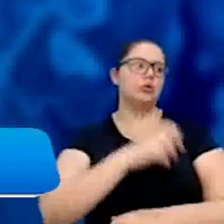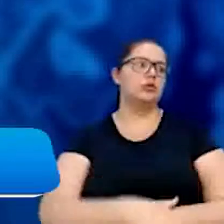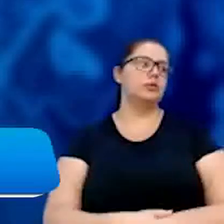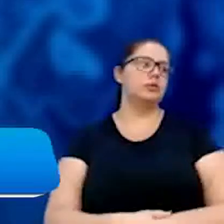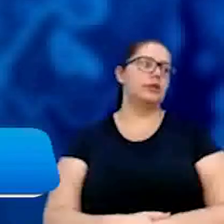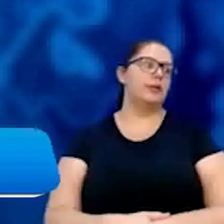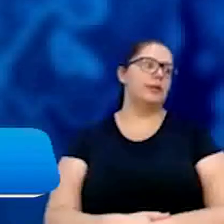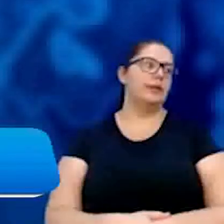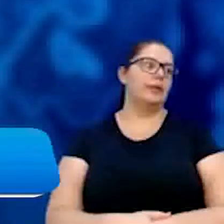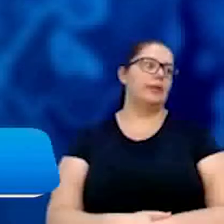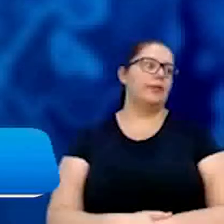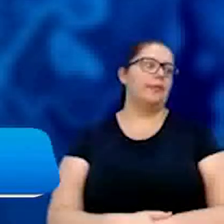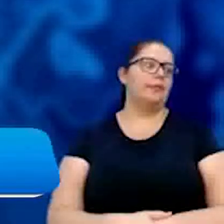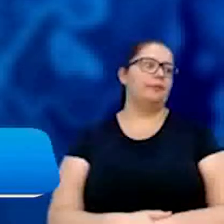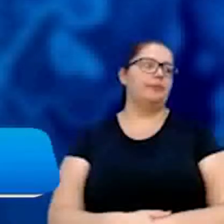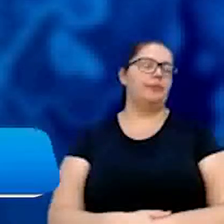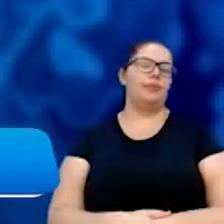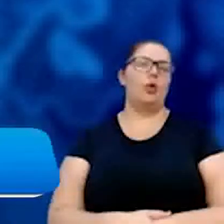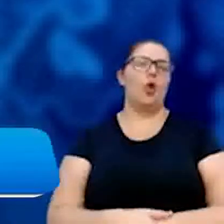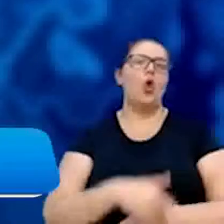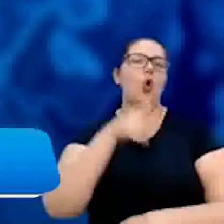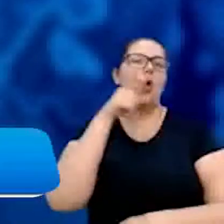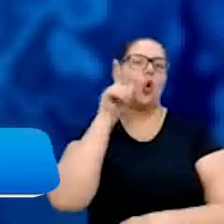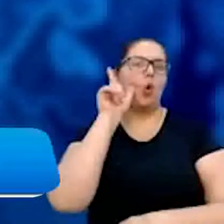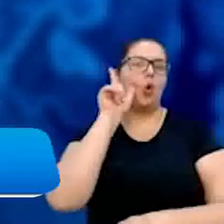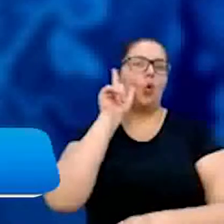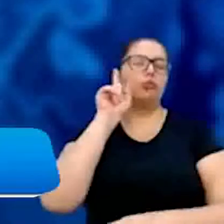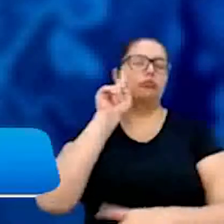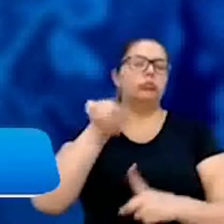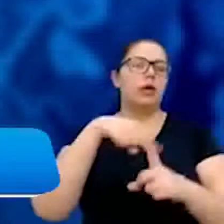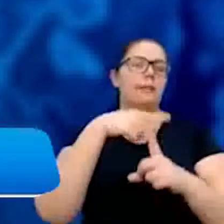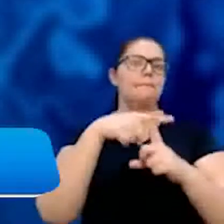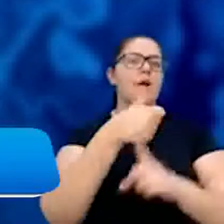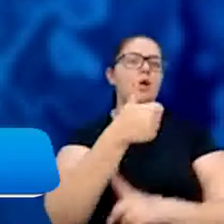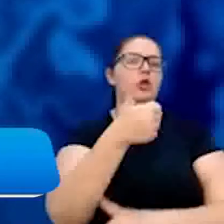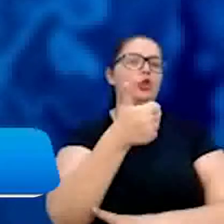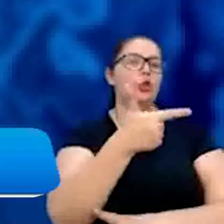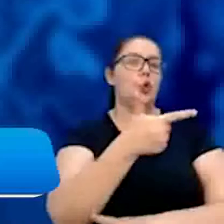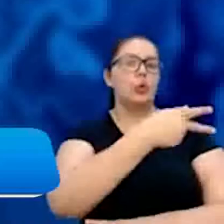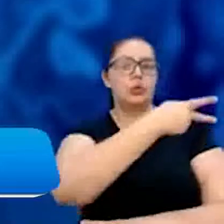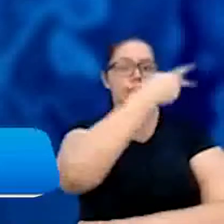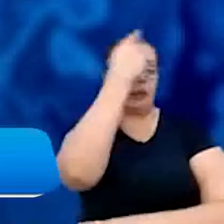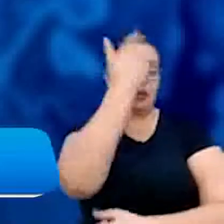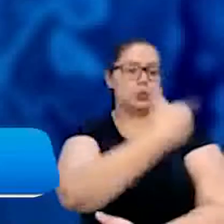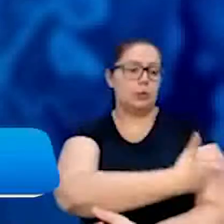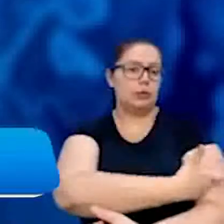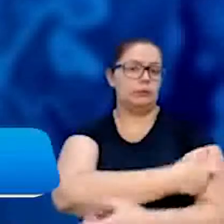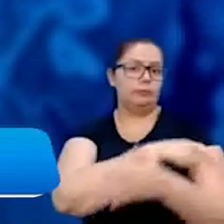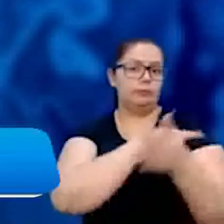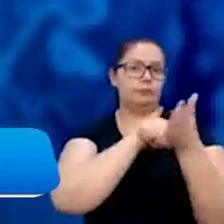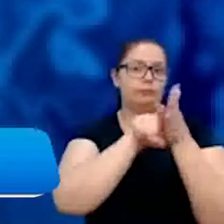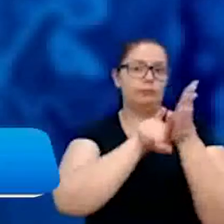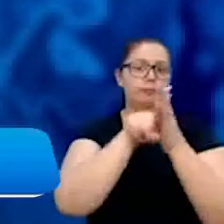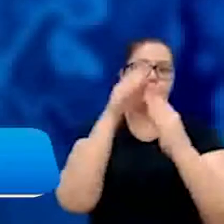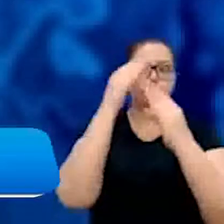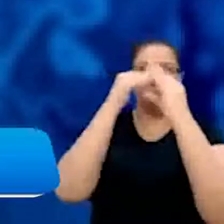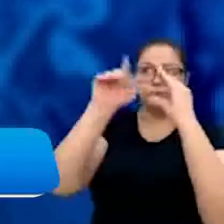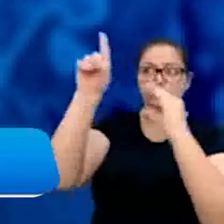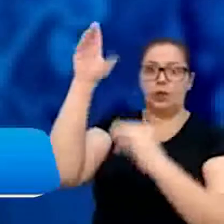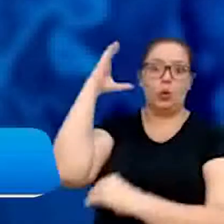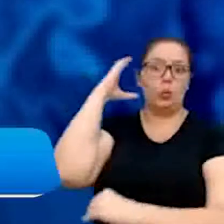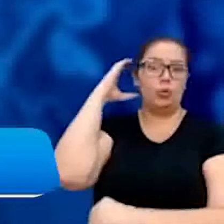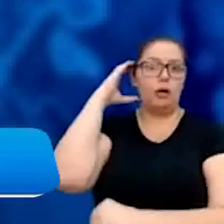mandamos mais 12 amostras ontem para Cuiabá, essa noite, na verdade, né, que foram coletadas ontem na UPA. São 84